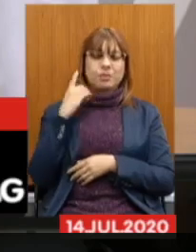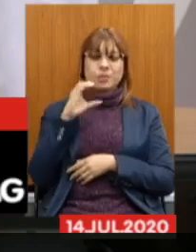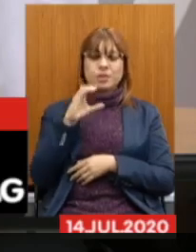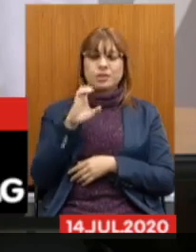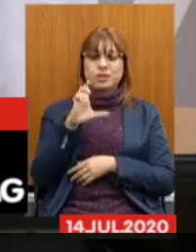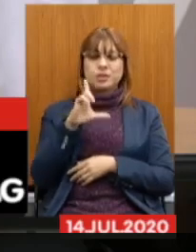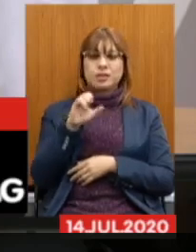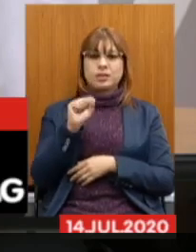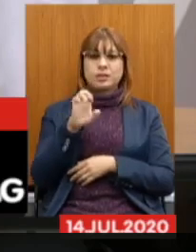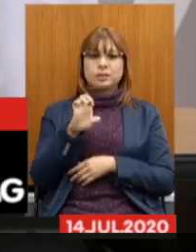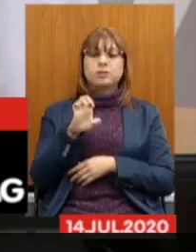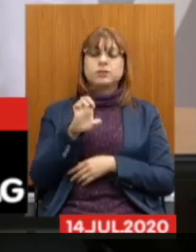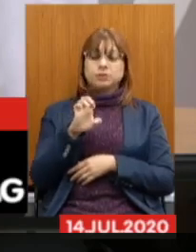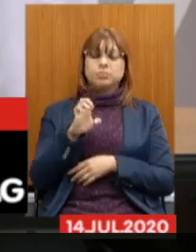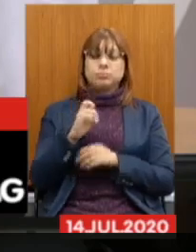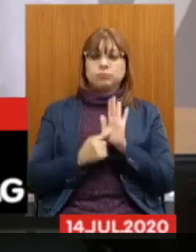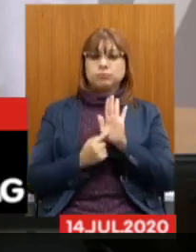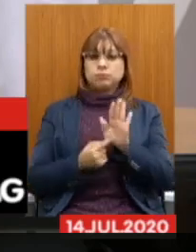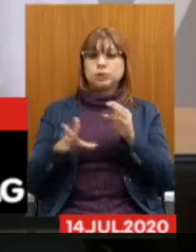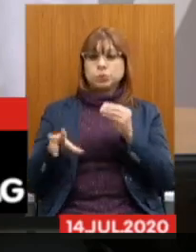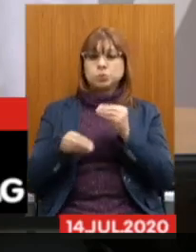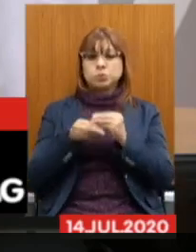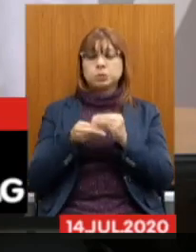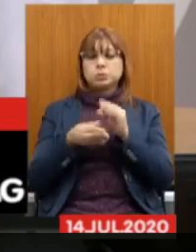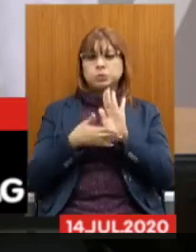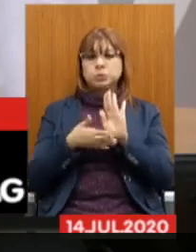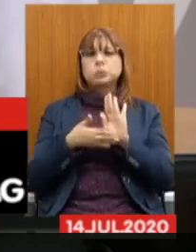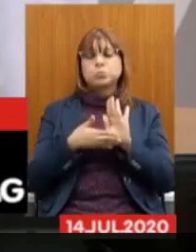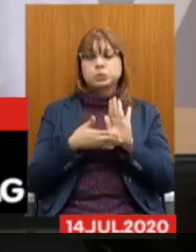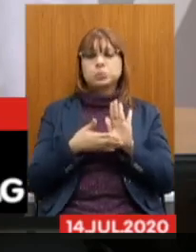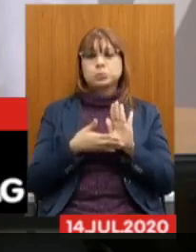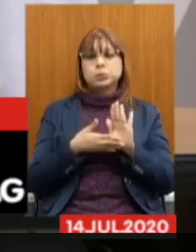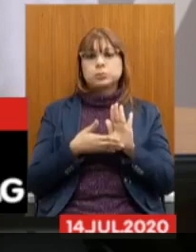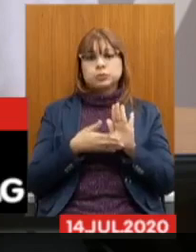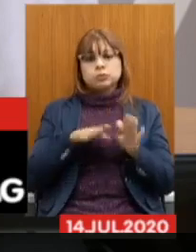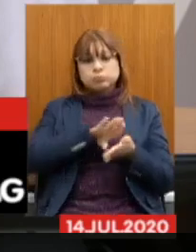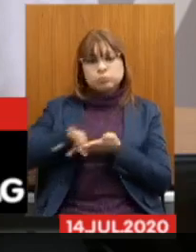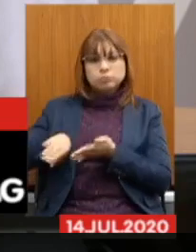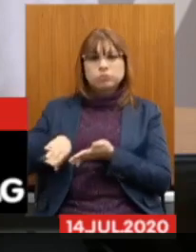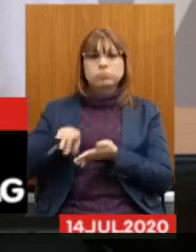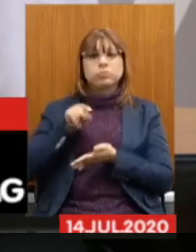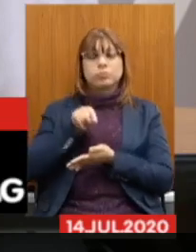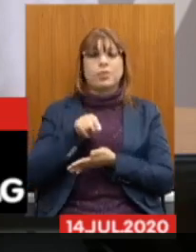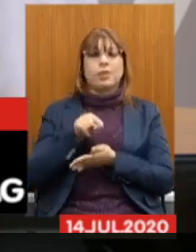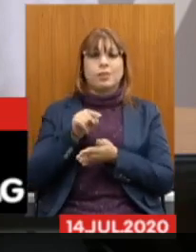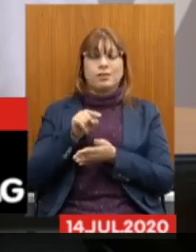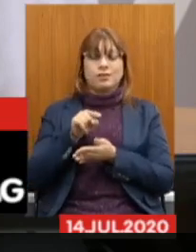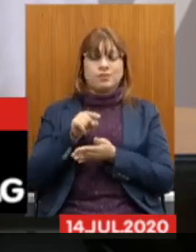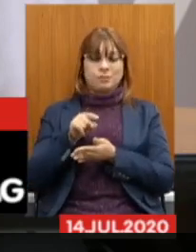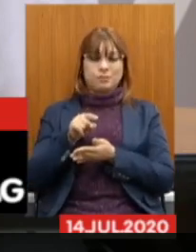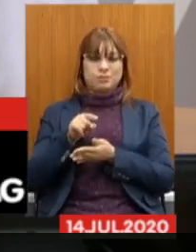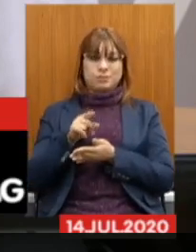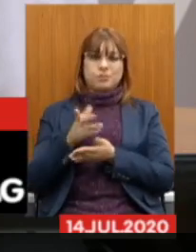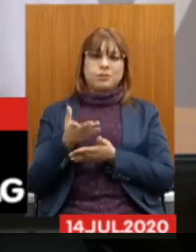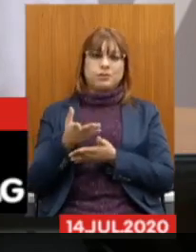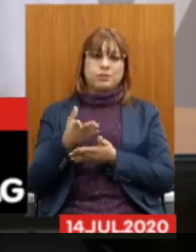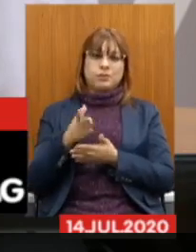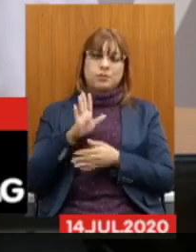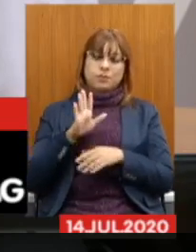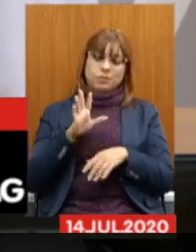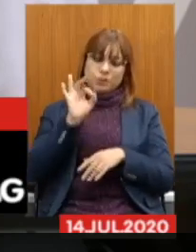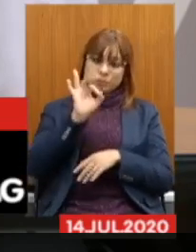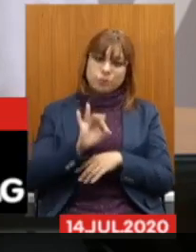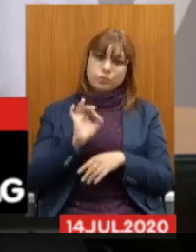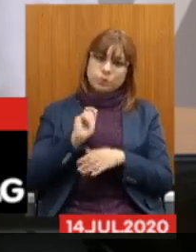questão, apresentou uma emenda supressiva que afasta essa contribuição extraordinária. E está encontrando apoio entre seus